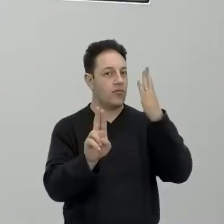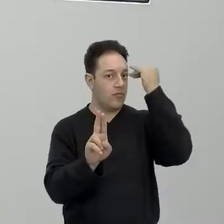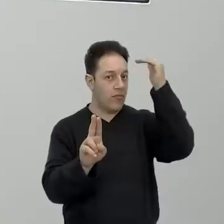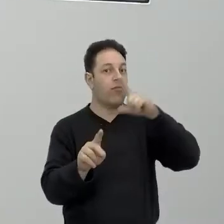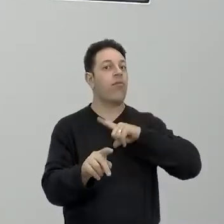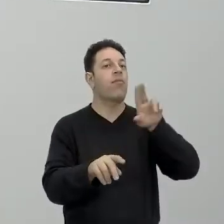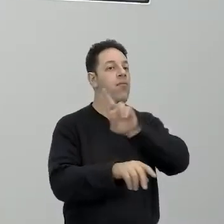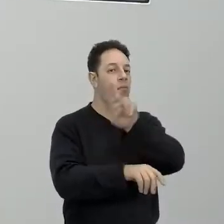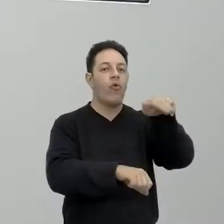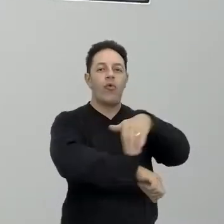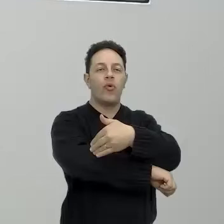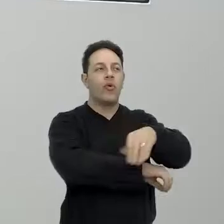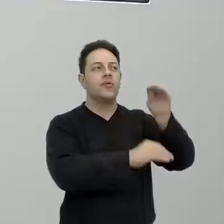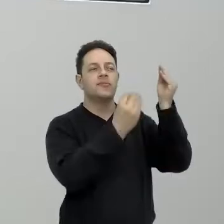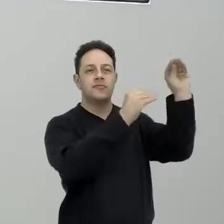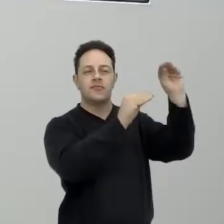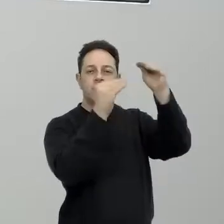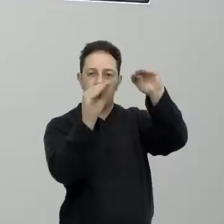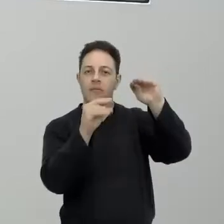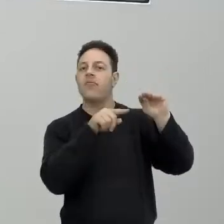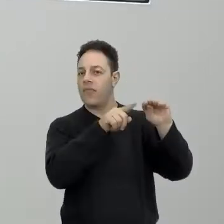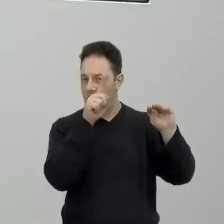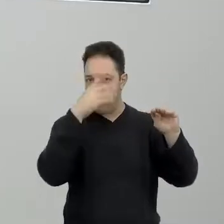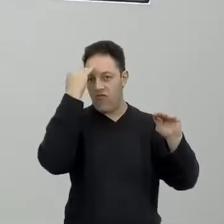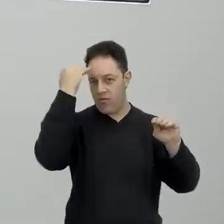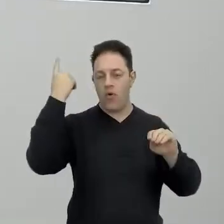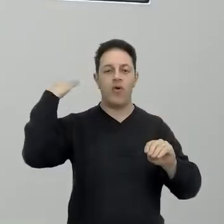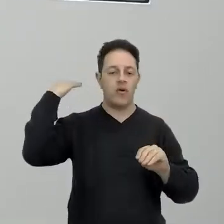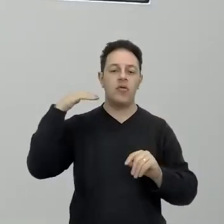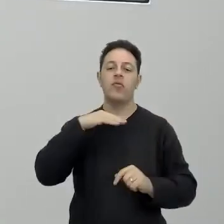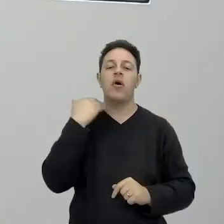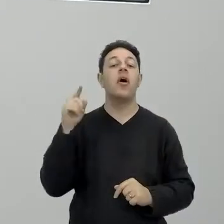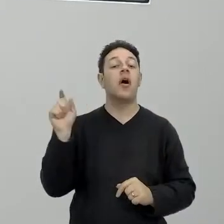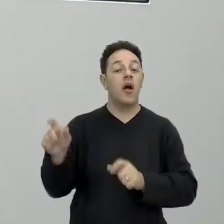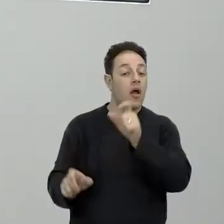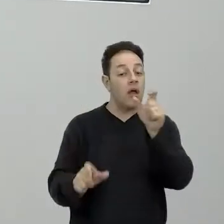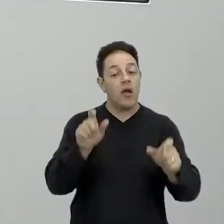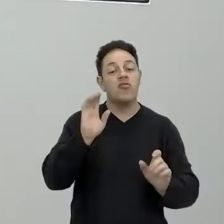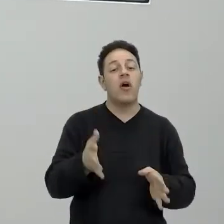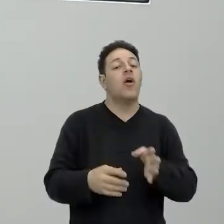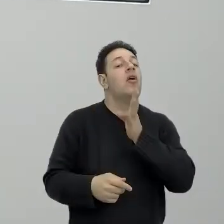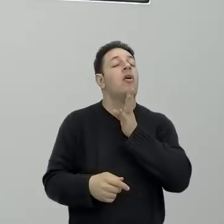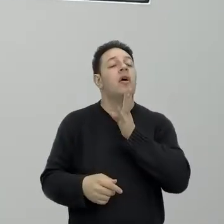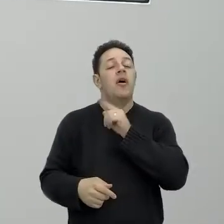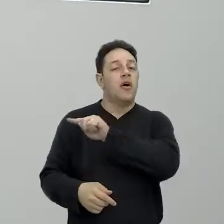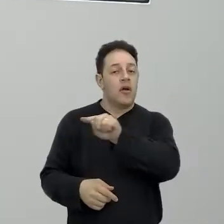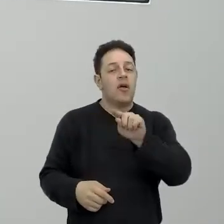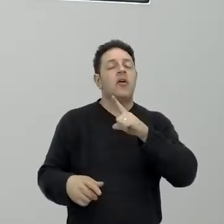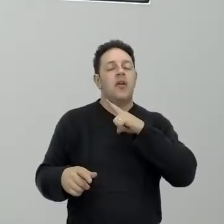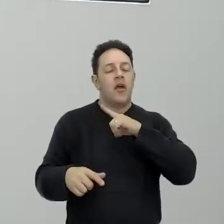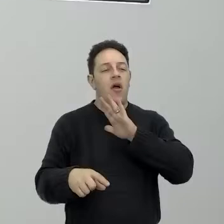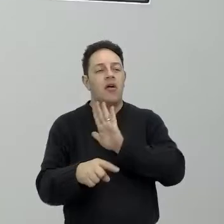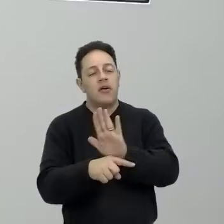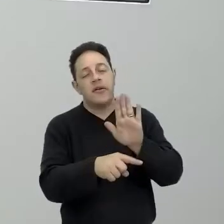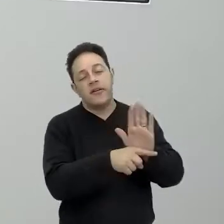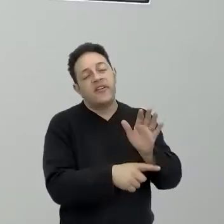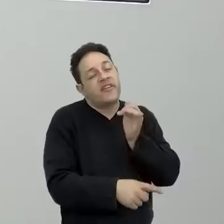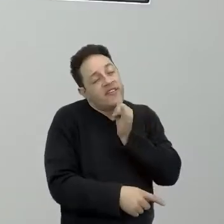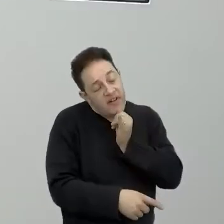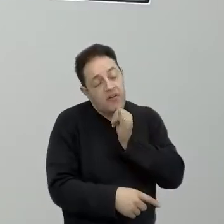São Paulo, de pessoas que são conhecidas por terem colaborado, infelizmente,